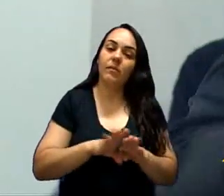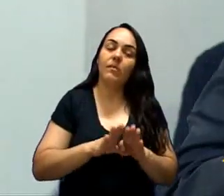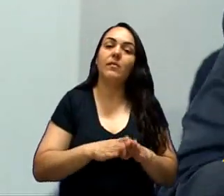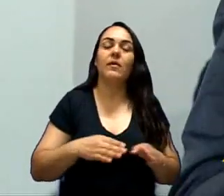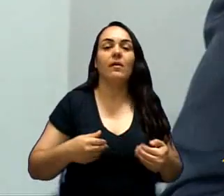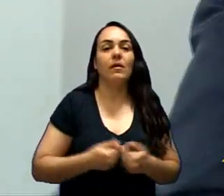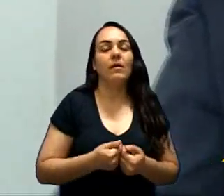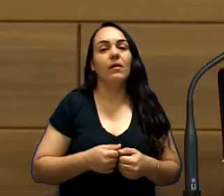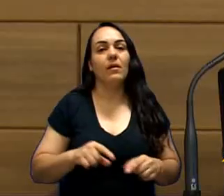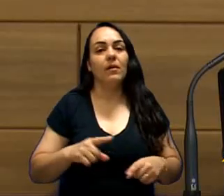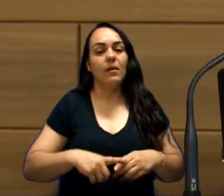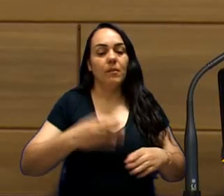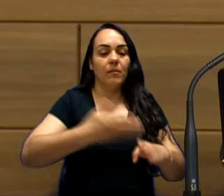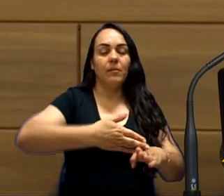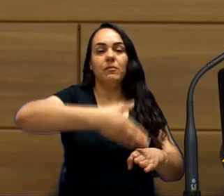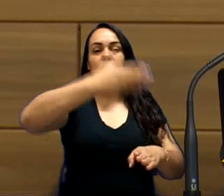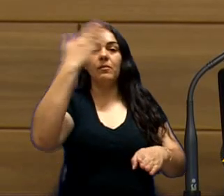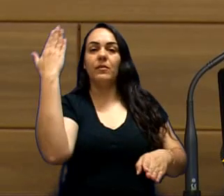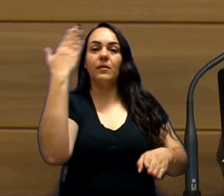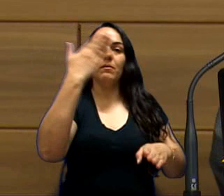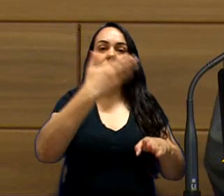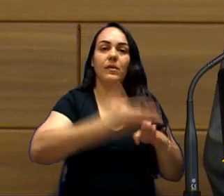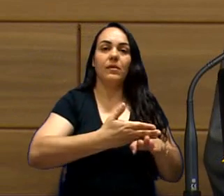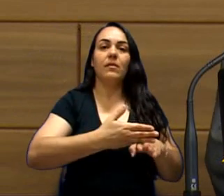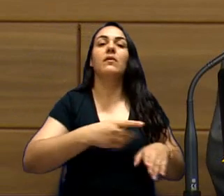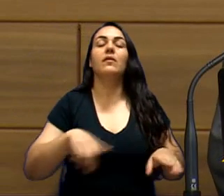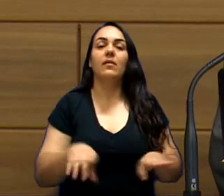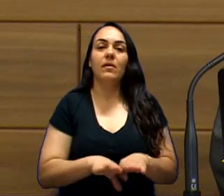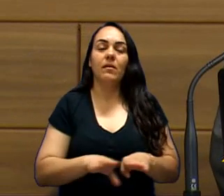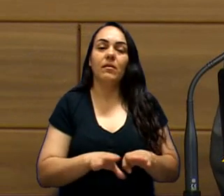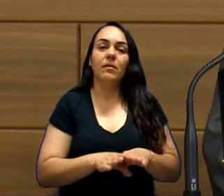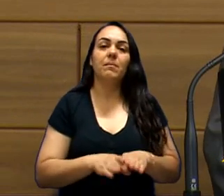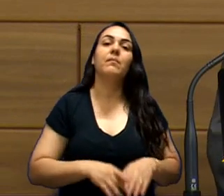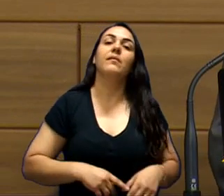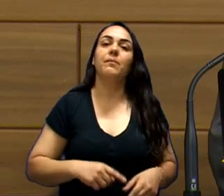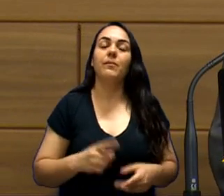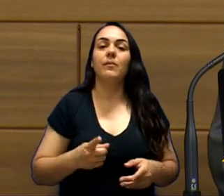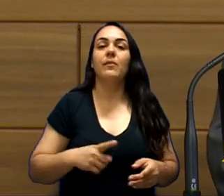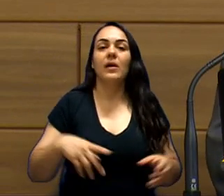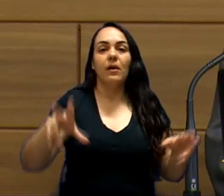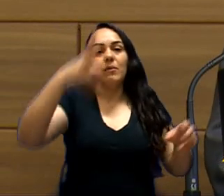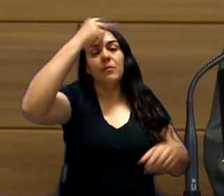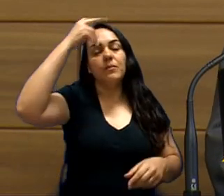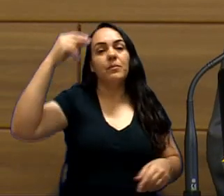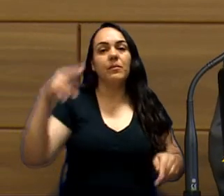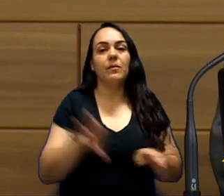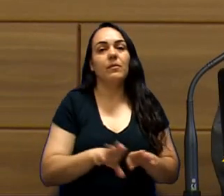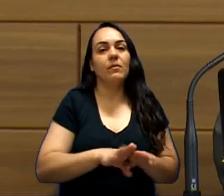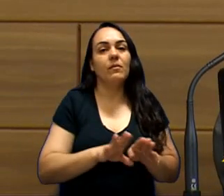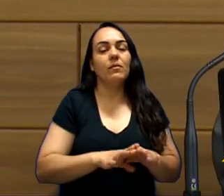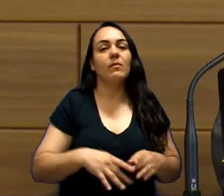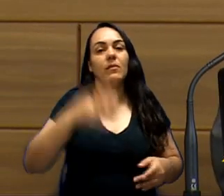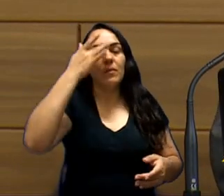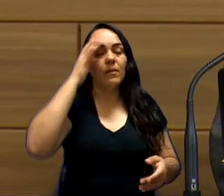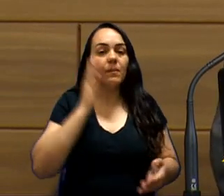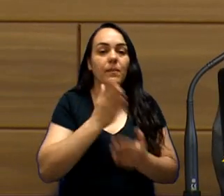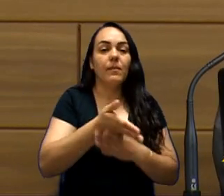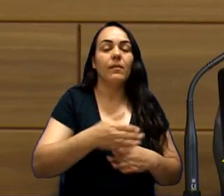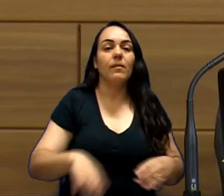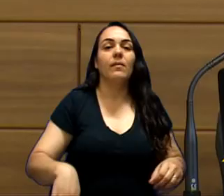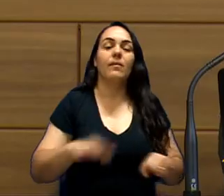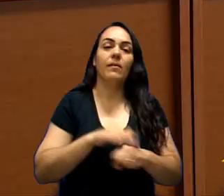mas o estacionamento que serve a Câmara é o externo, lá da prefeitura. As pessoas vêm para lá. Senhor